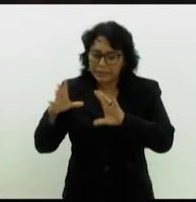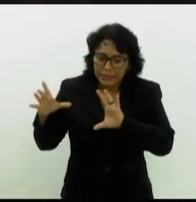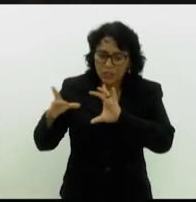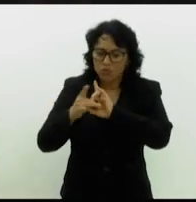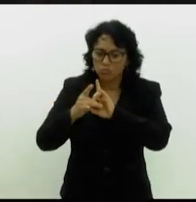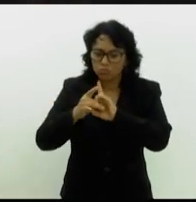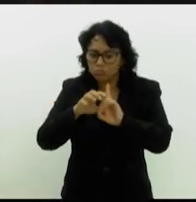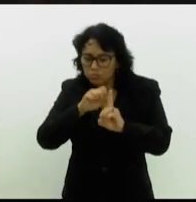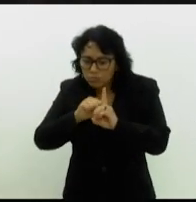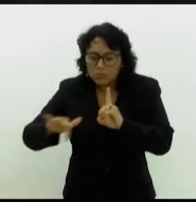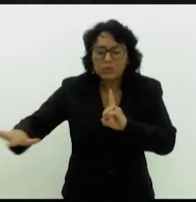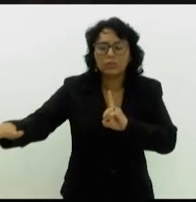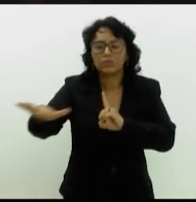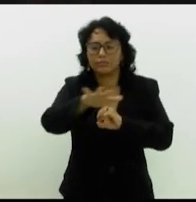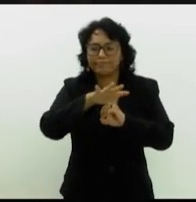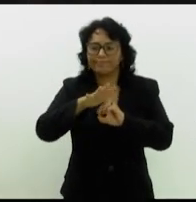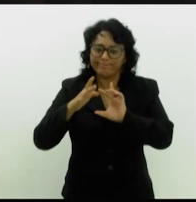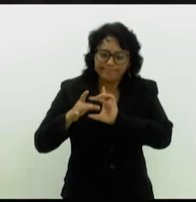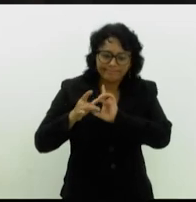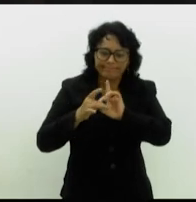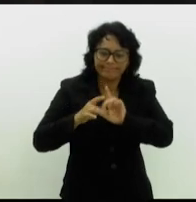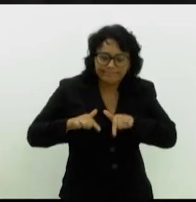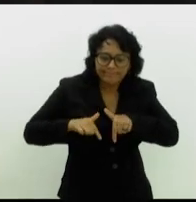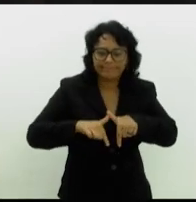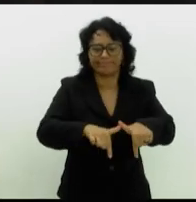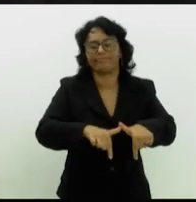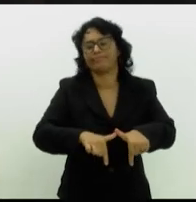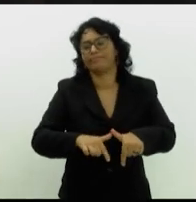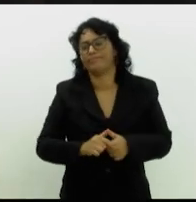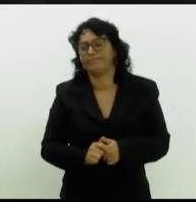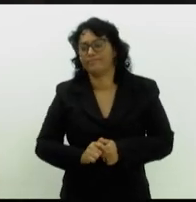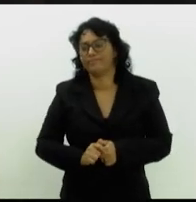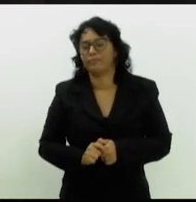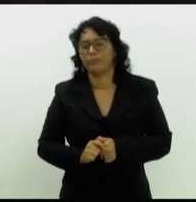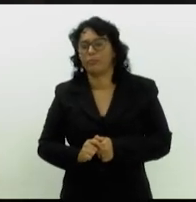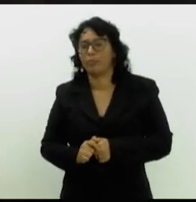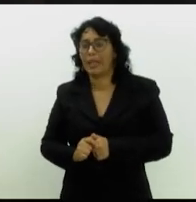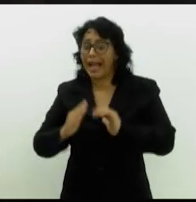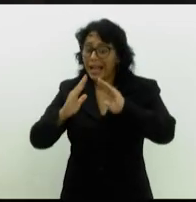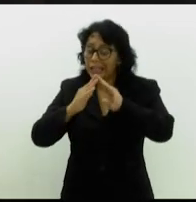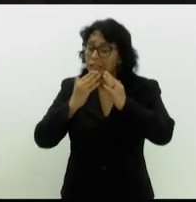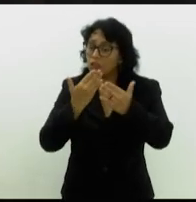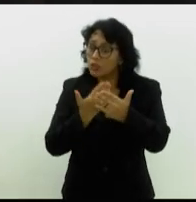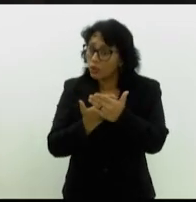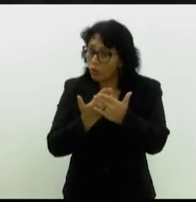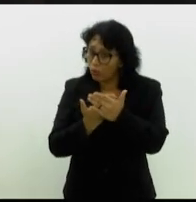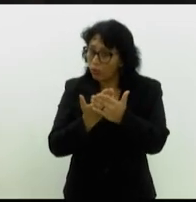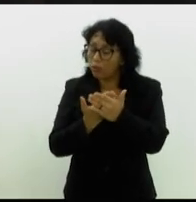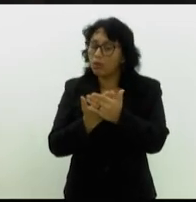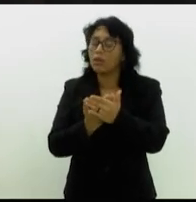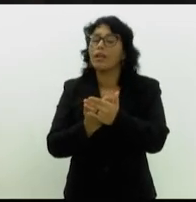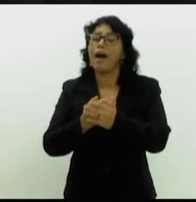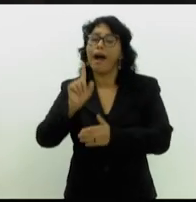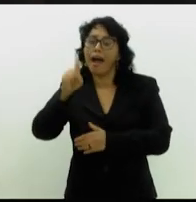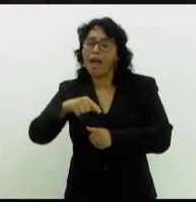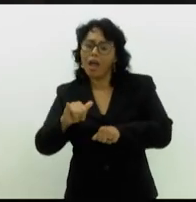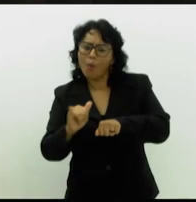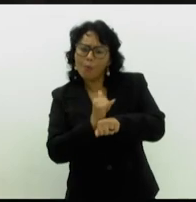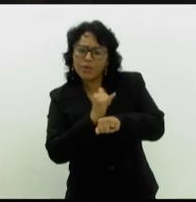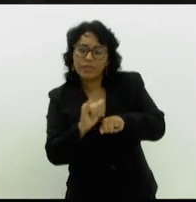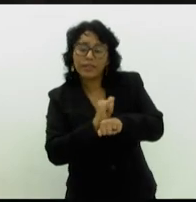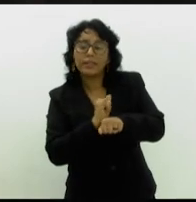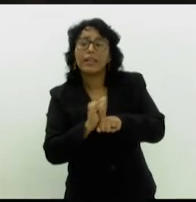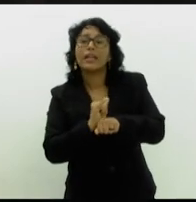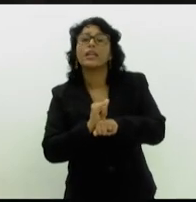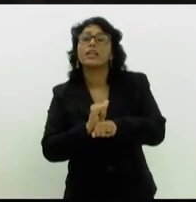porque do nosso ponto de vista a escola ela é um uma das Ferramentas do Estado em